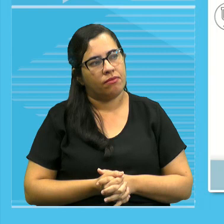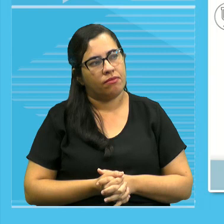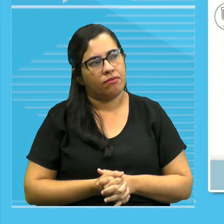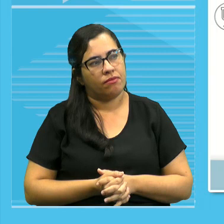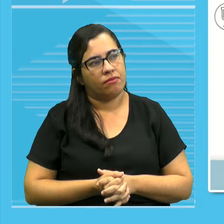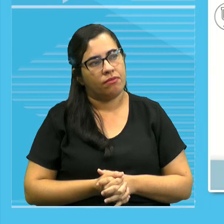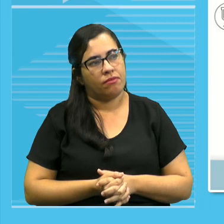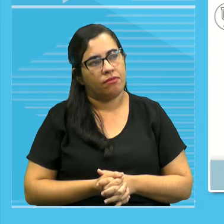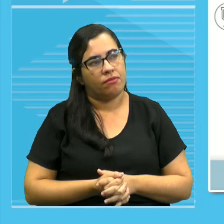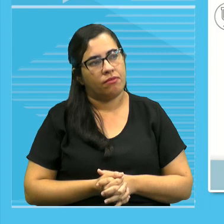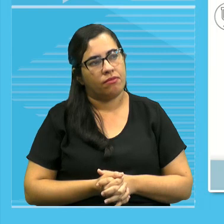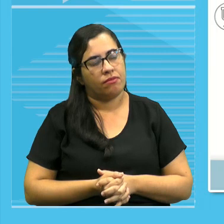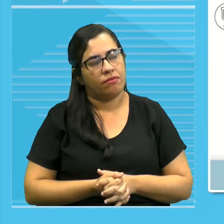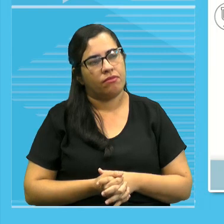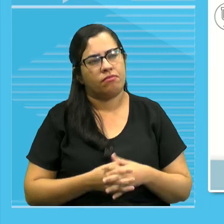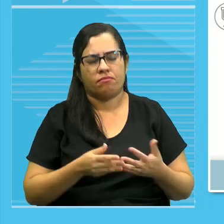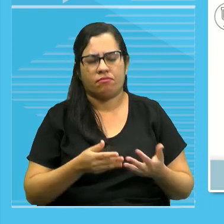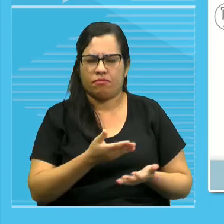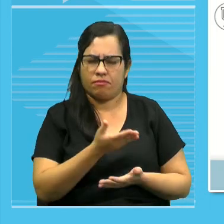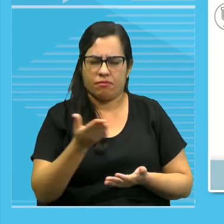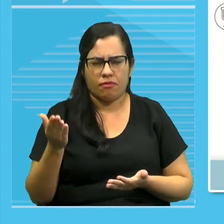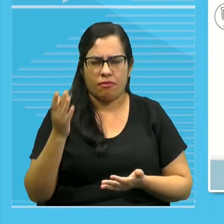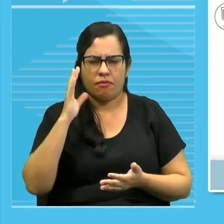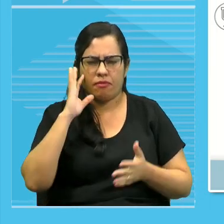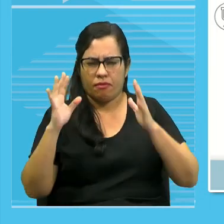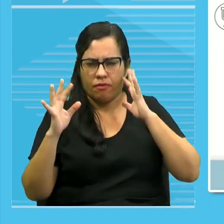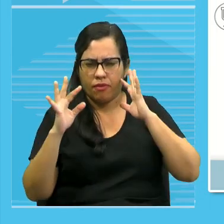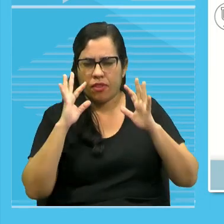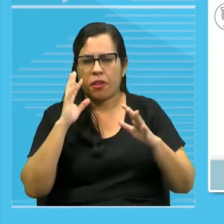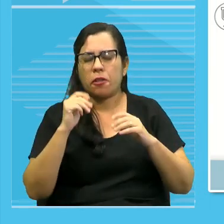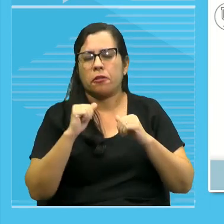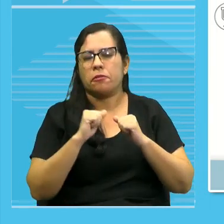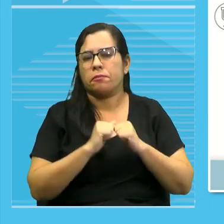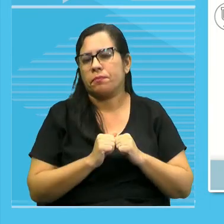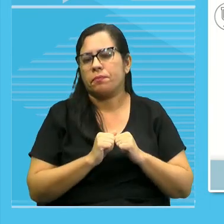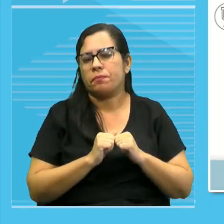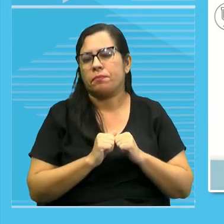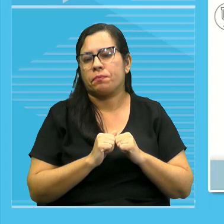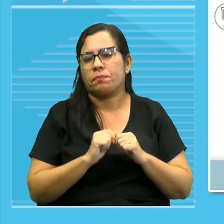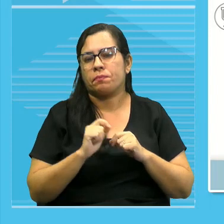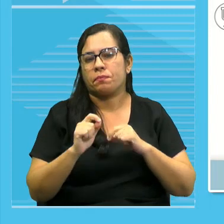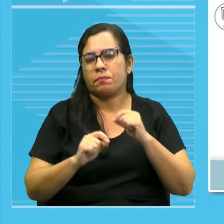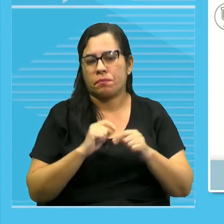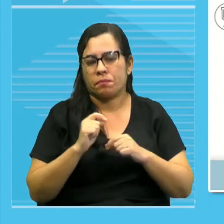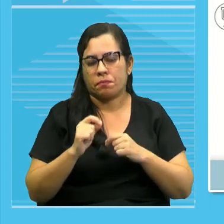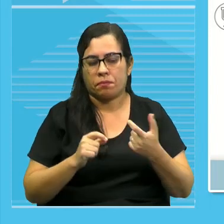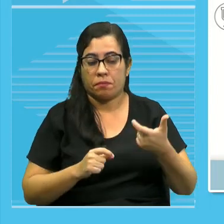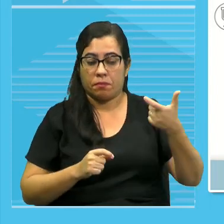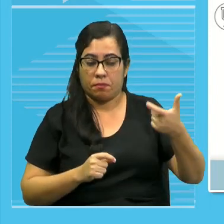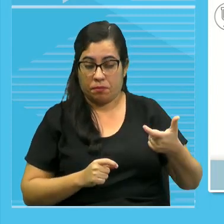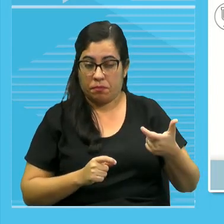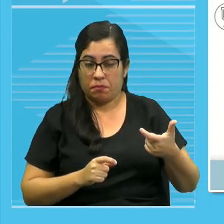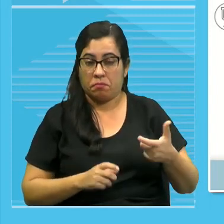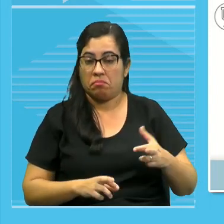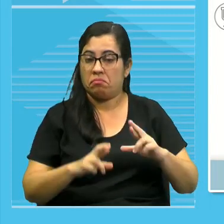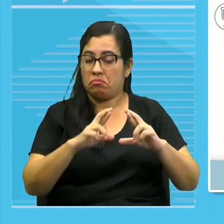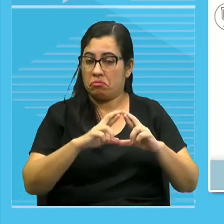se pensa que a popularidade do termo reciclar